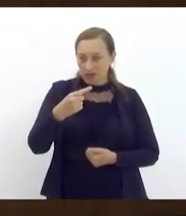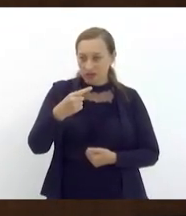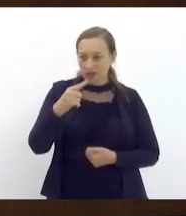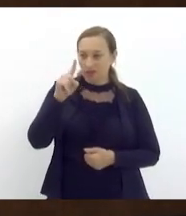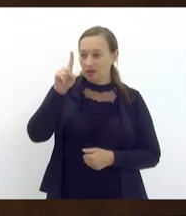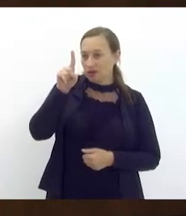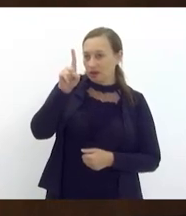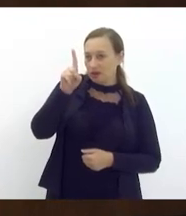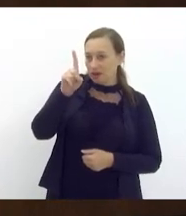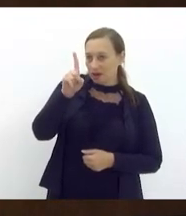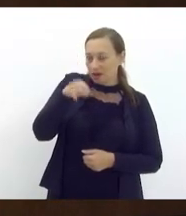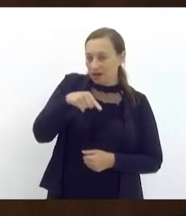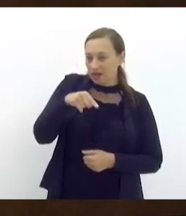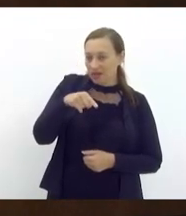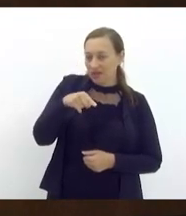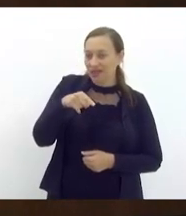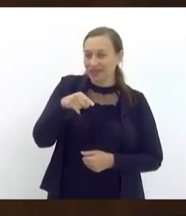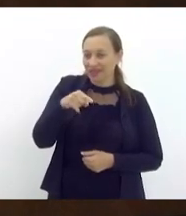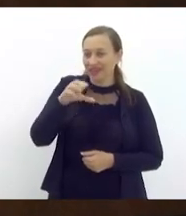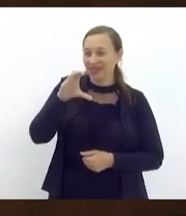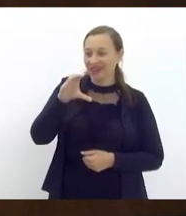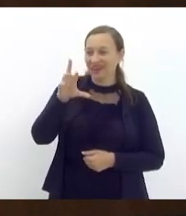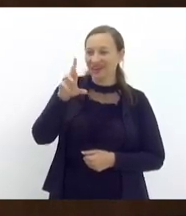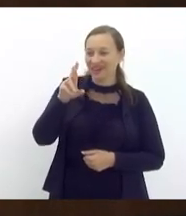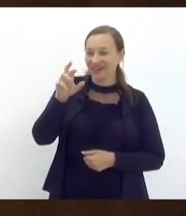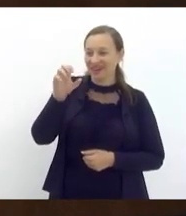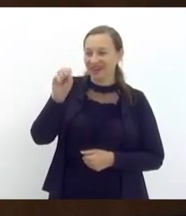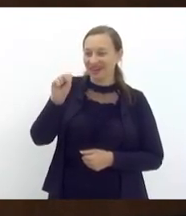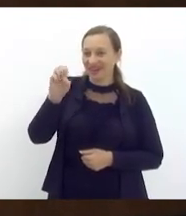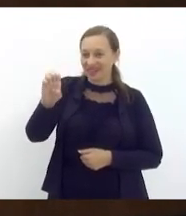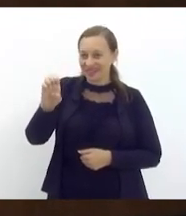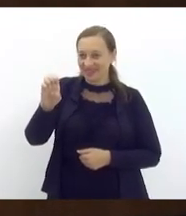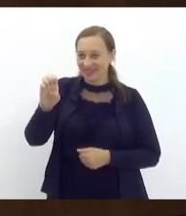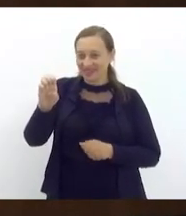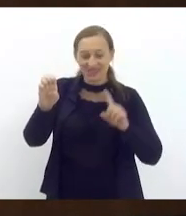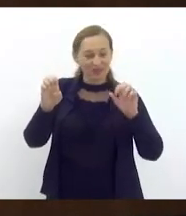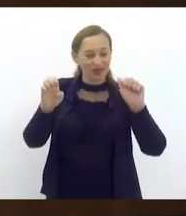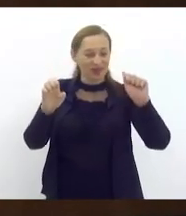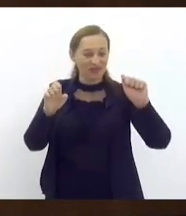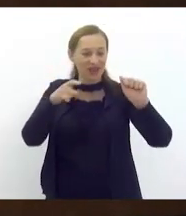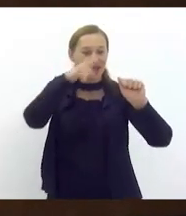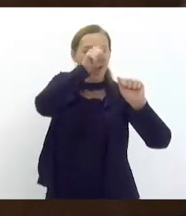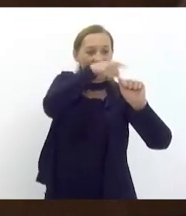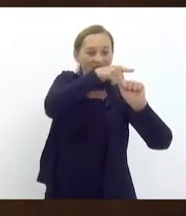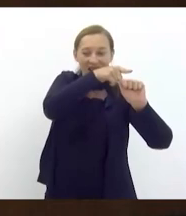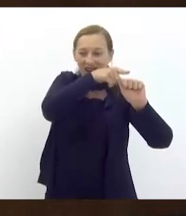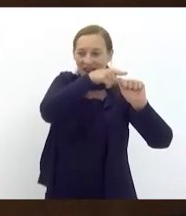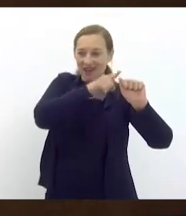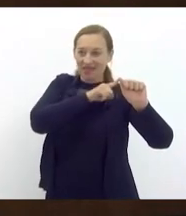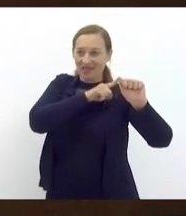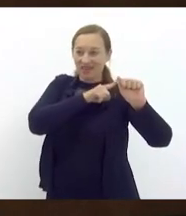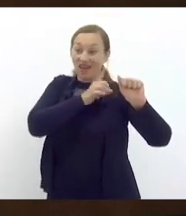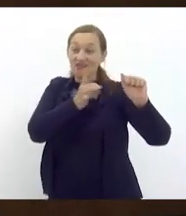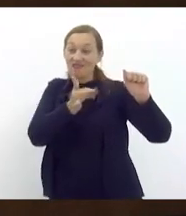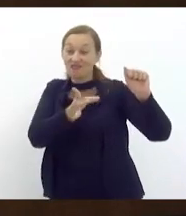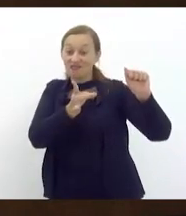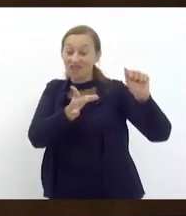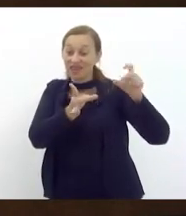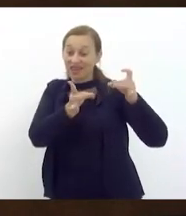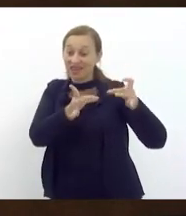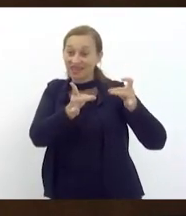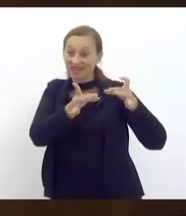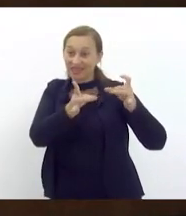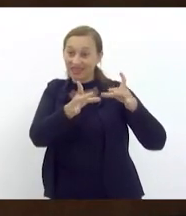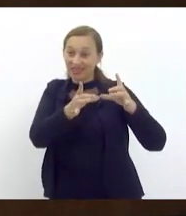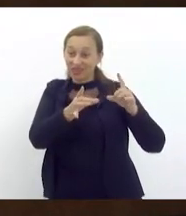a venda bota uma frasezinha porque é colocados à venda é para a venda quando